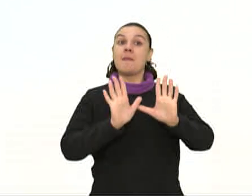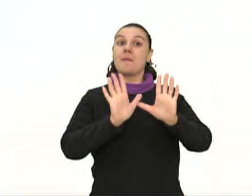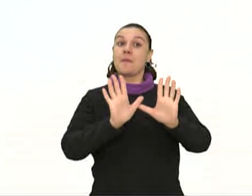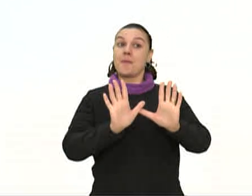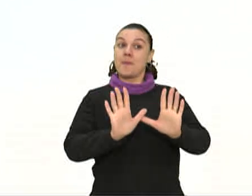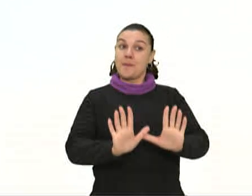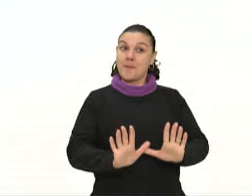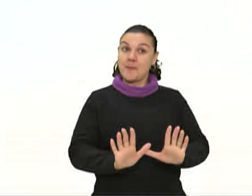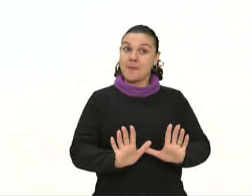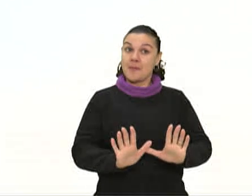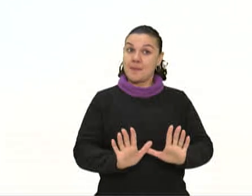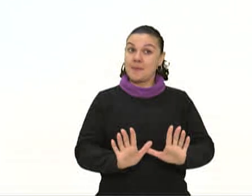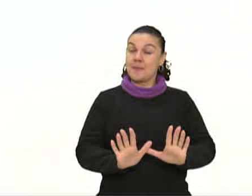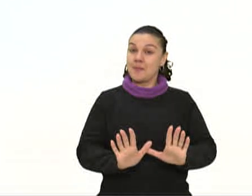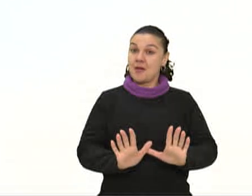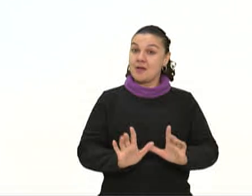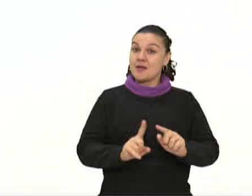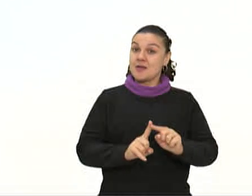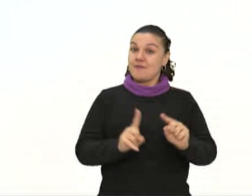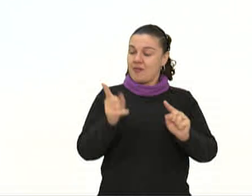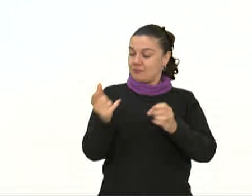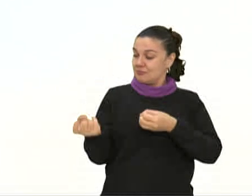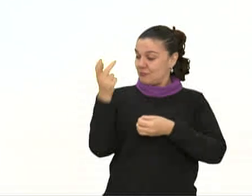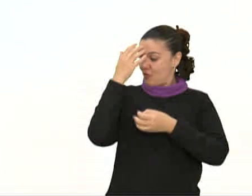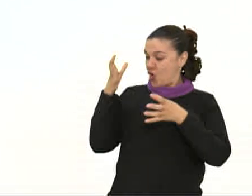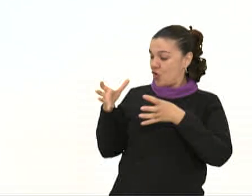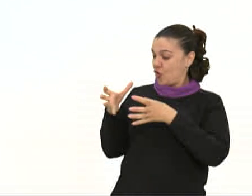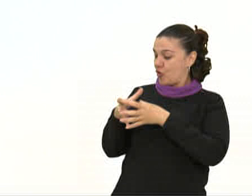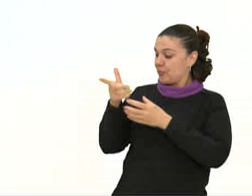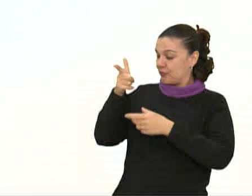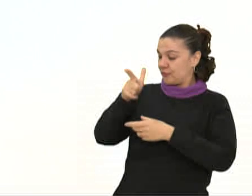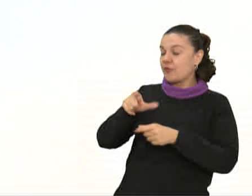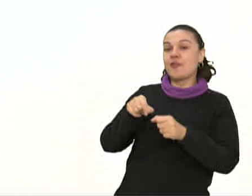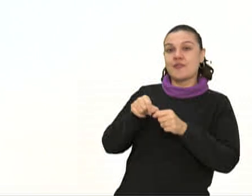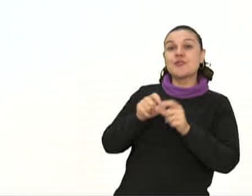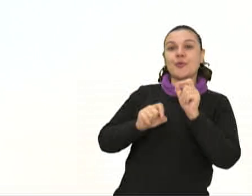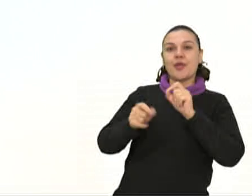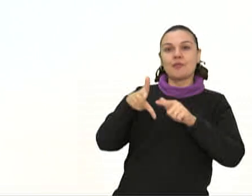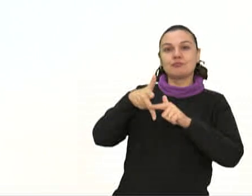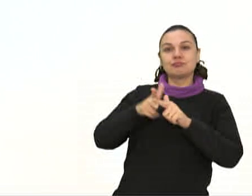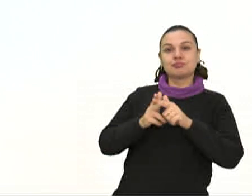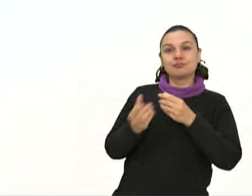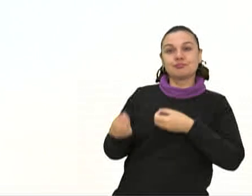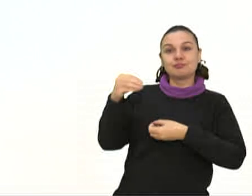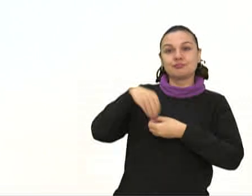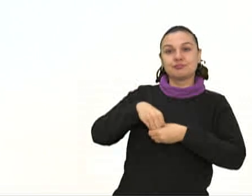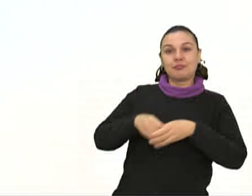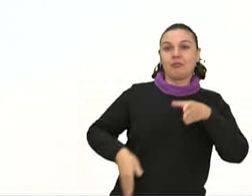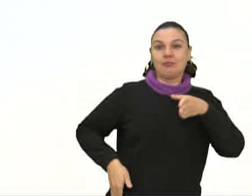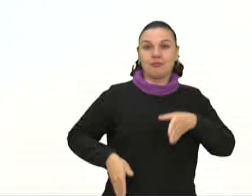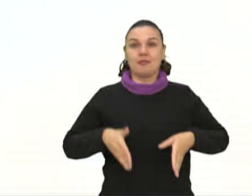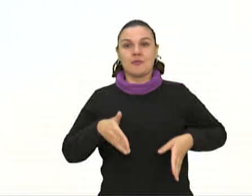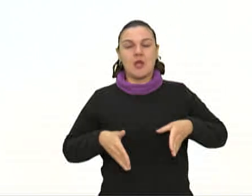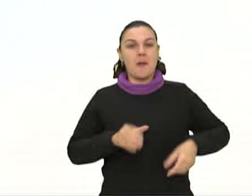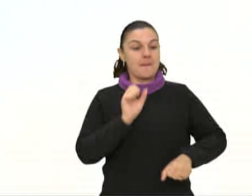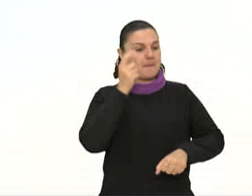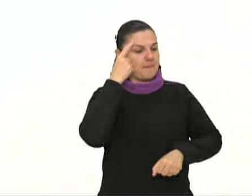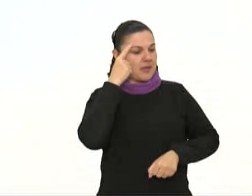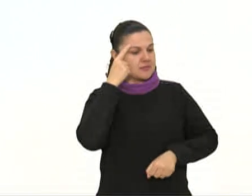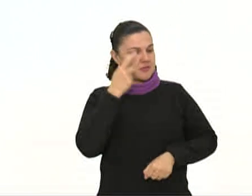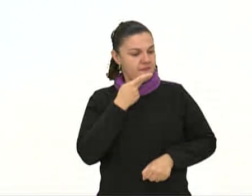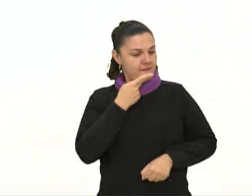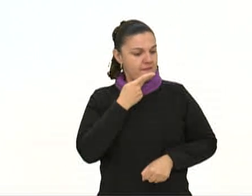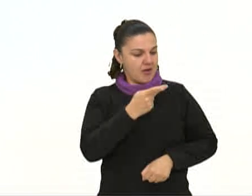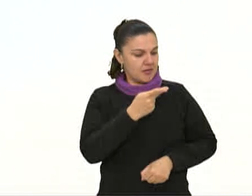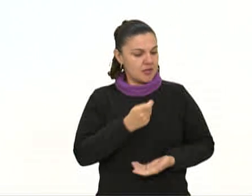Mas lá vem eles novamente e eu sei o que vão fazer. Reinstalar o sistema. Pense,